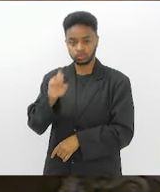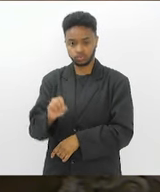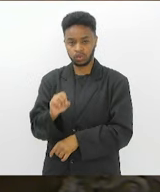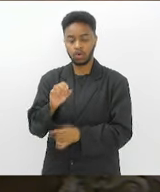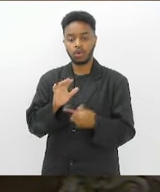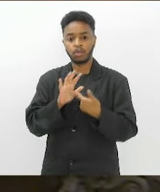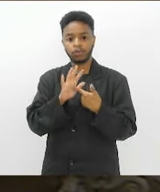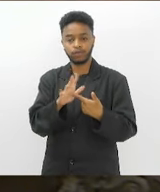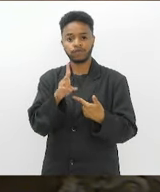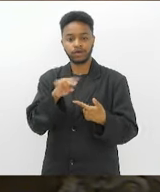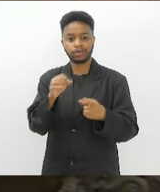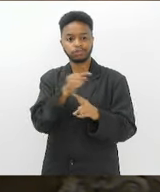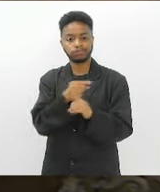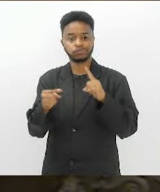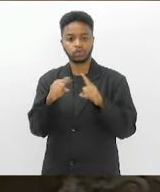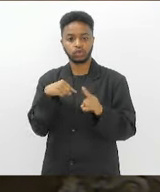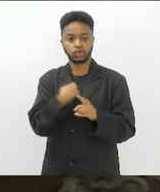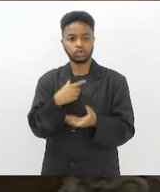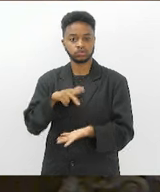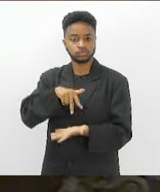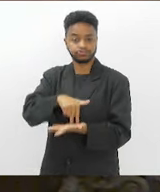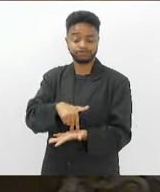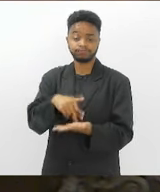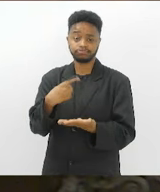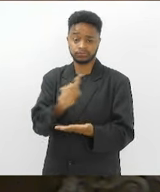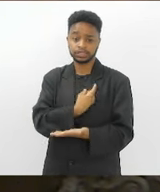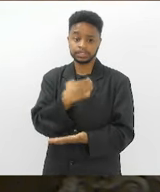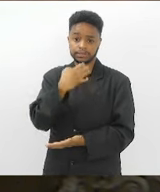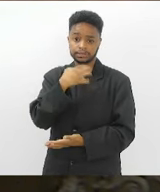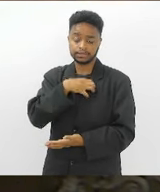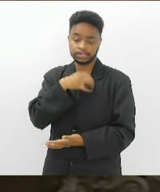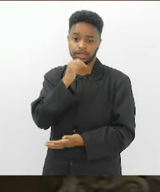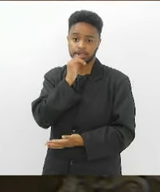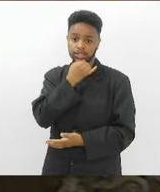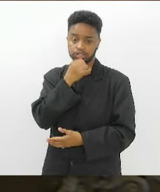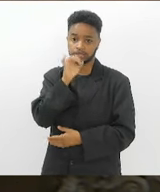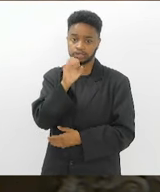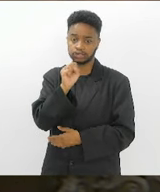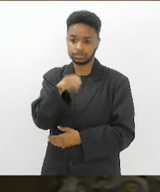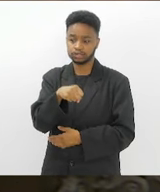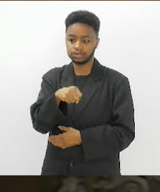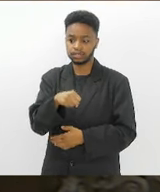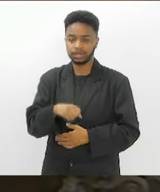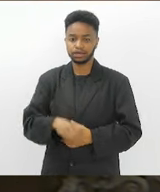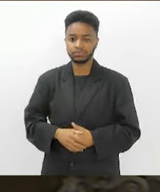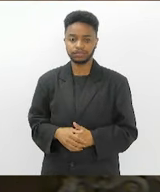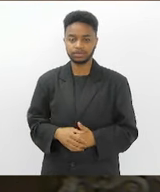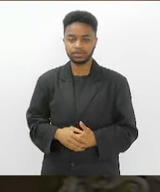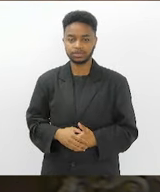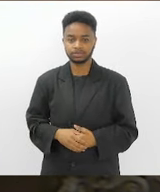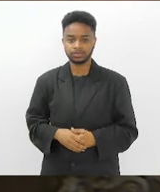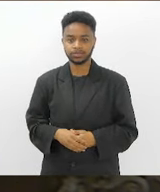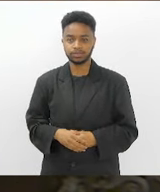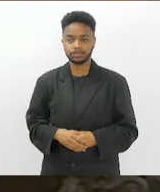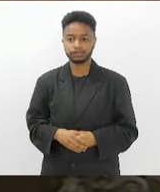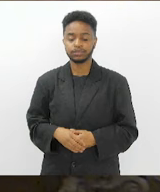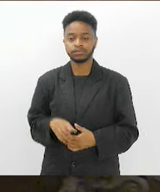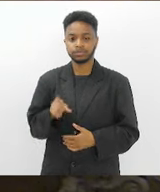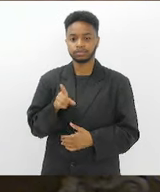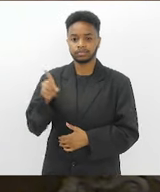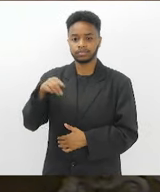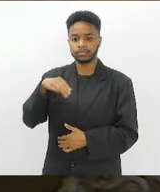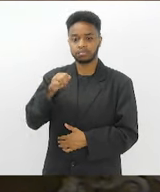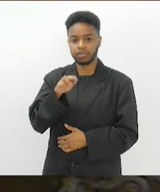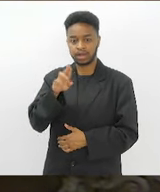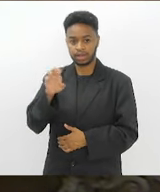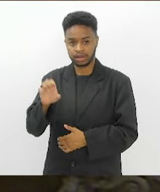nossa posição. Lamentamos, sim, que na maré, vamos